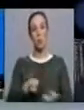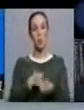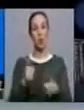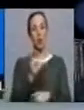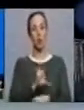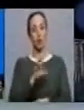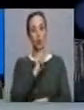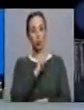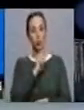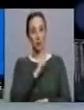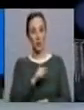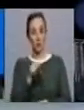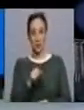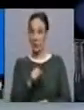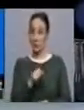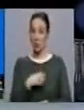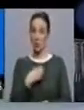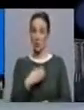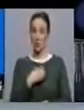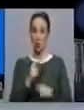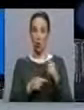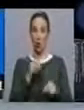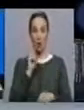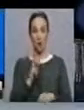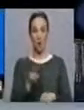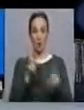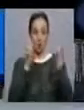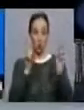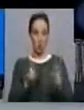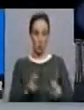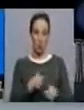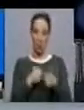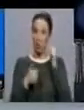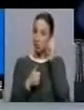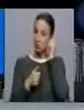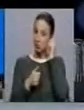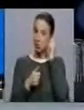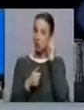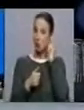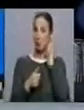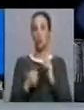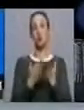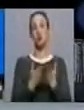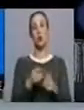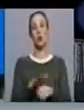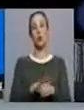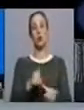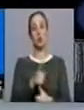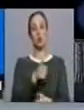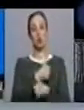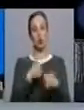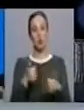e isso pode significar verem mais vezes a matéria estudarem positivos mais antiquados e